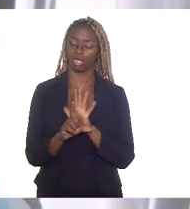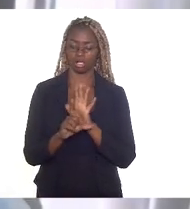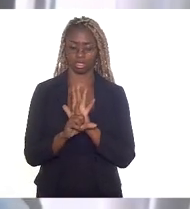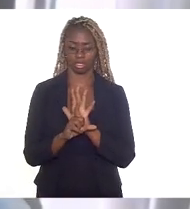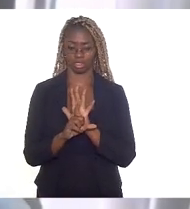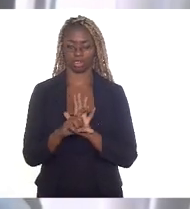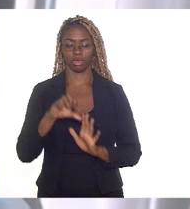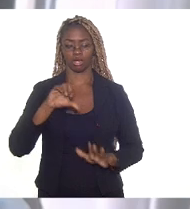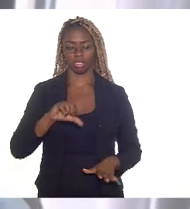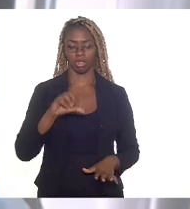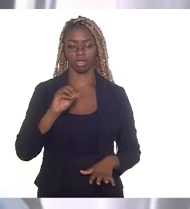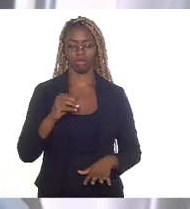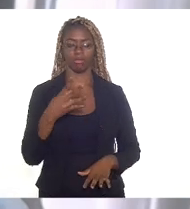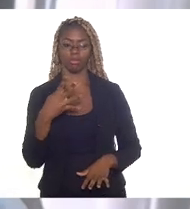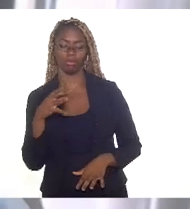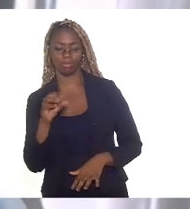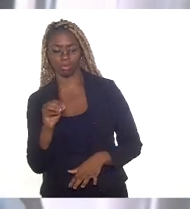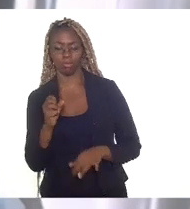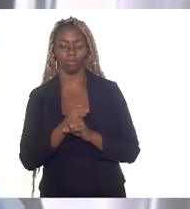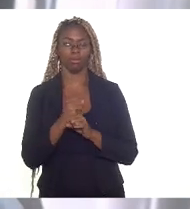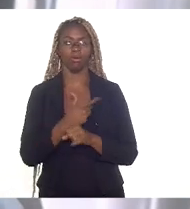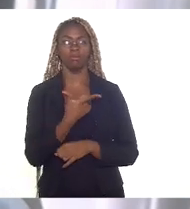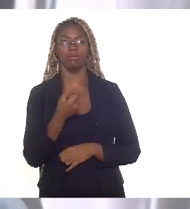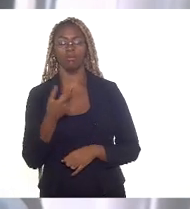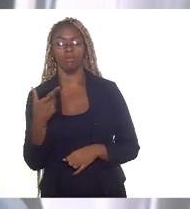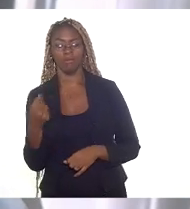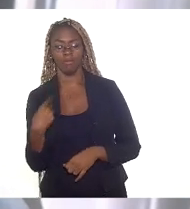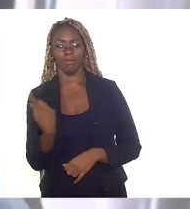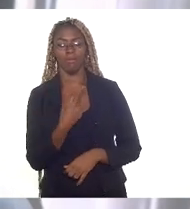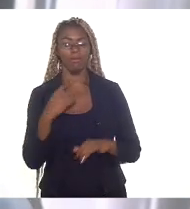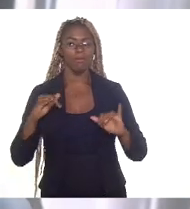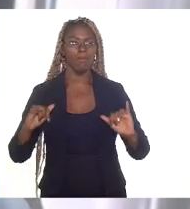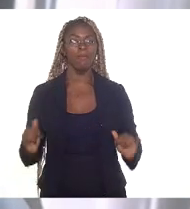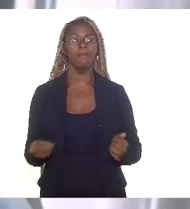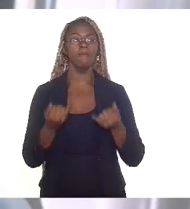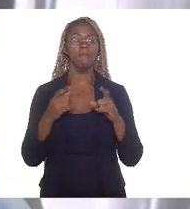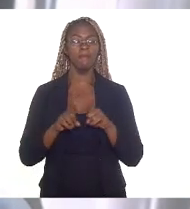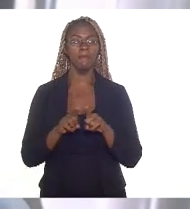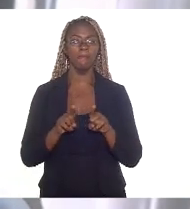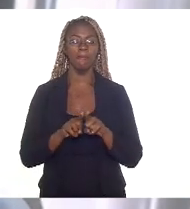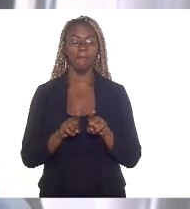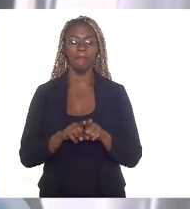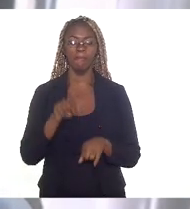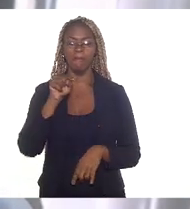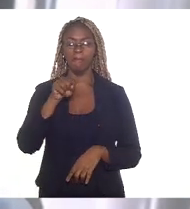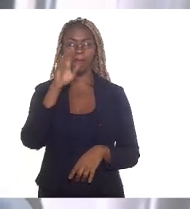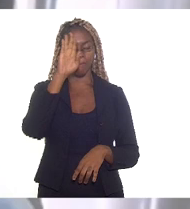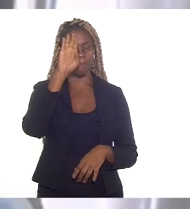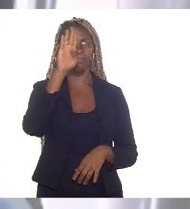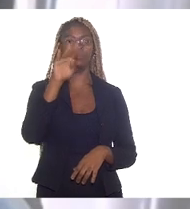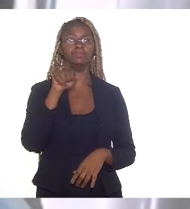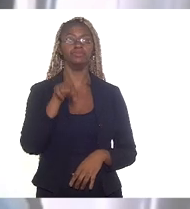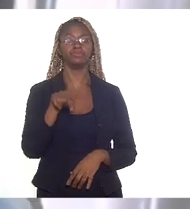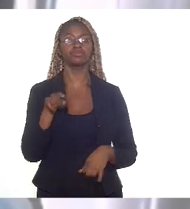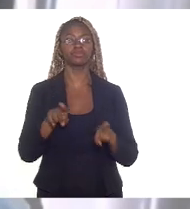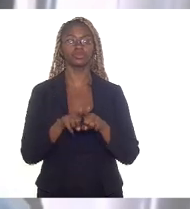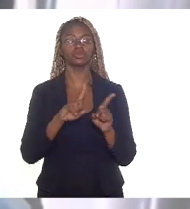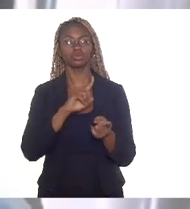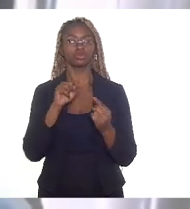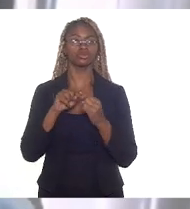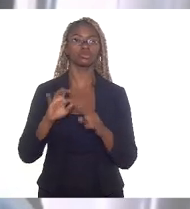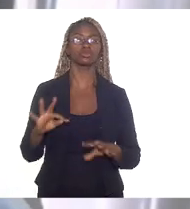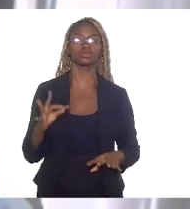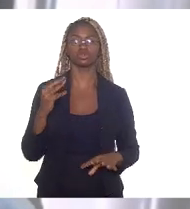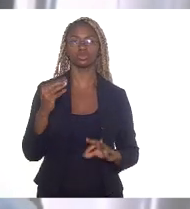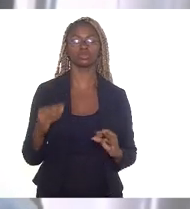a lei 9.040, de 2 de outubro de 2020, a gente aproveitou para garantir que esse tipo de priorização se aplica a toda e qualquer